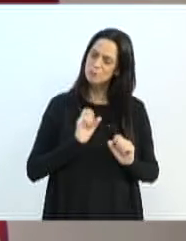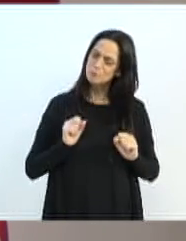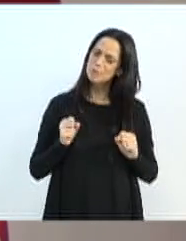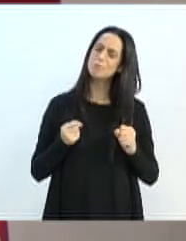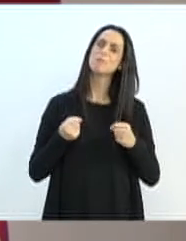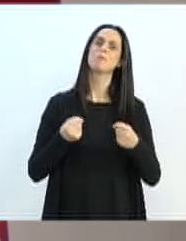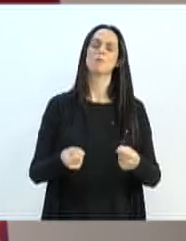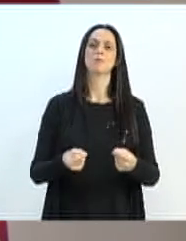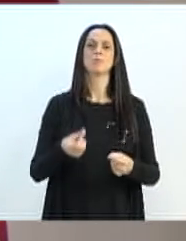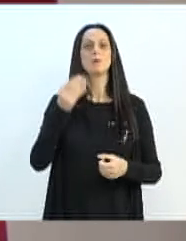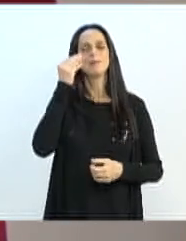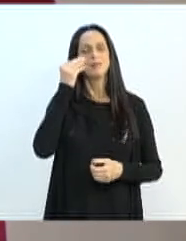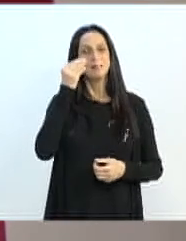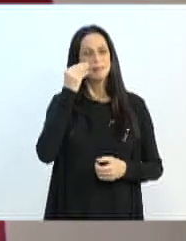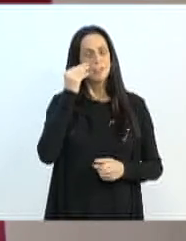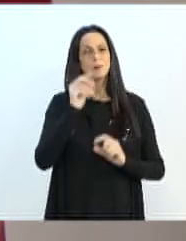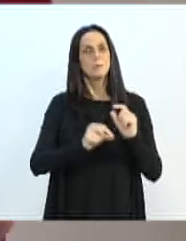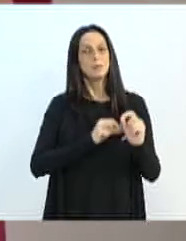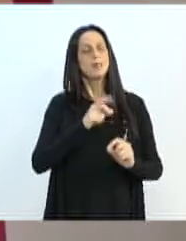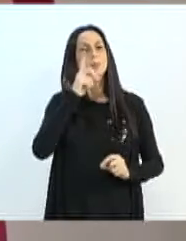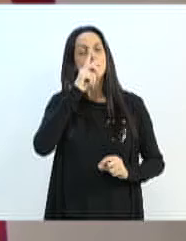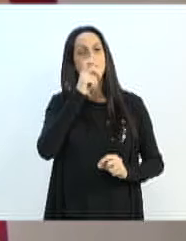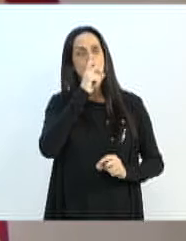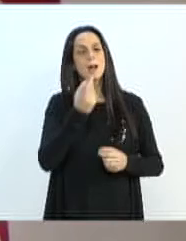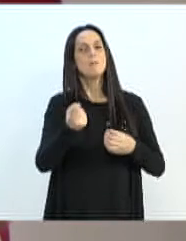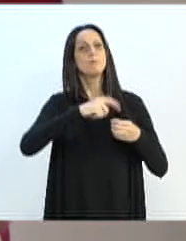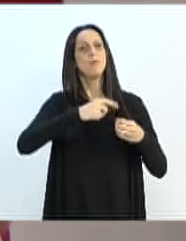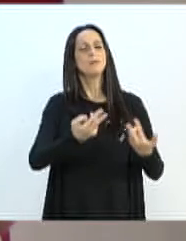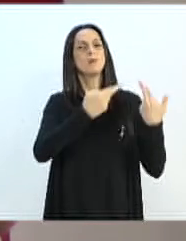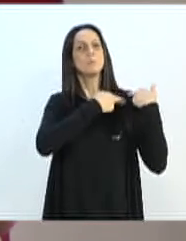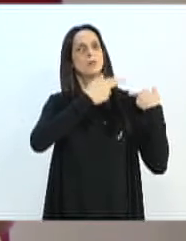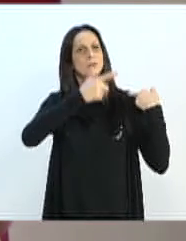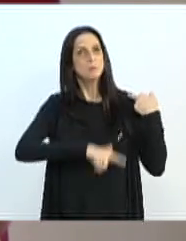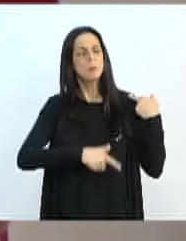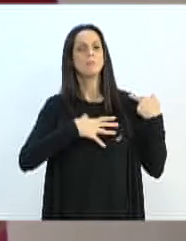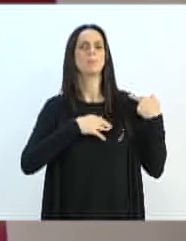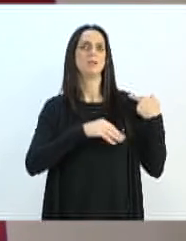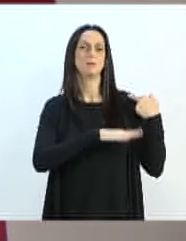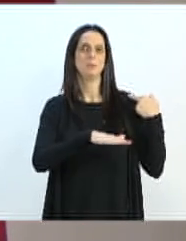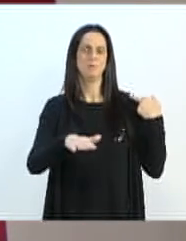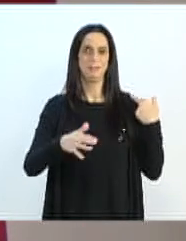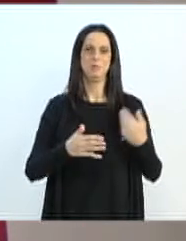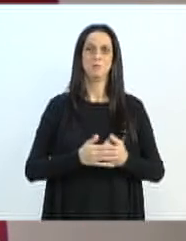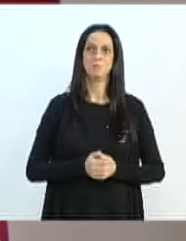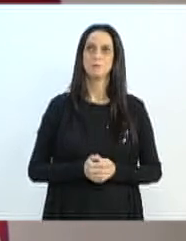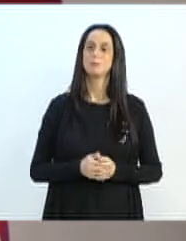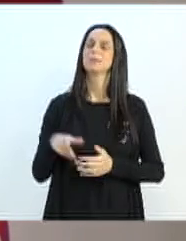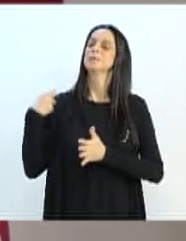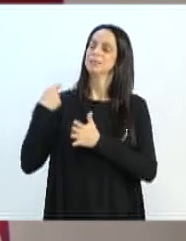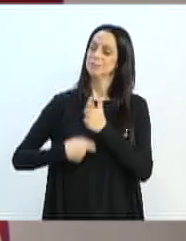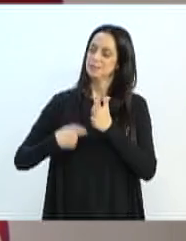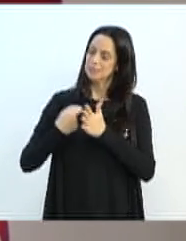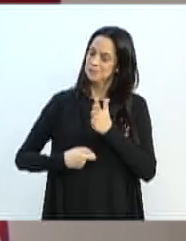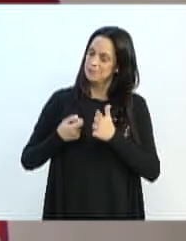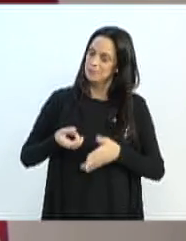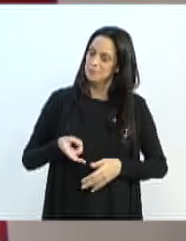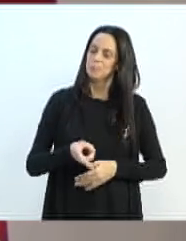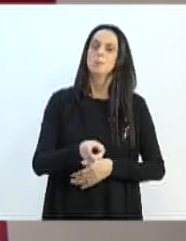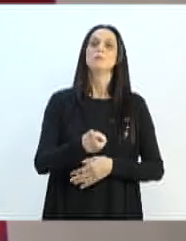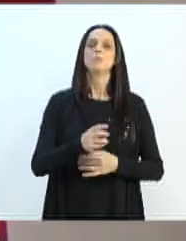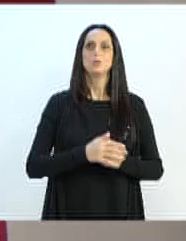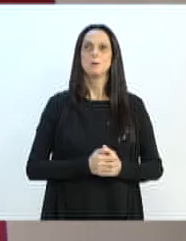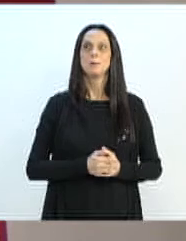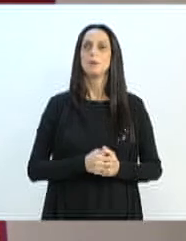consiga retardar ao máximo esse processo, que talvez seja inevitável, mas a luta continua e digo, senhores vereadores,